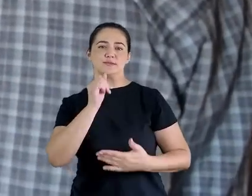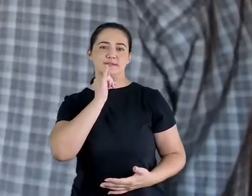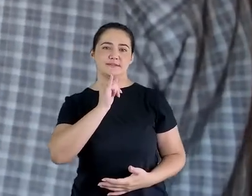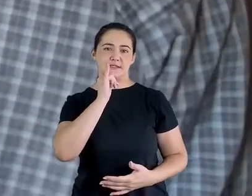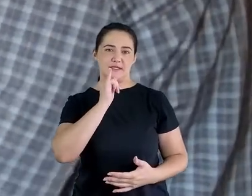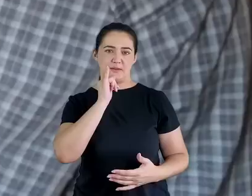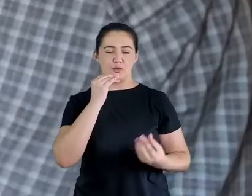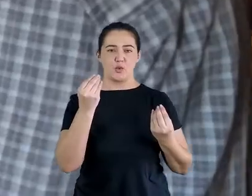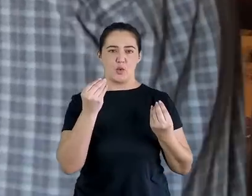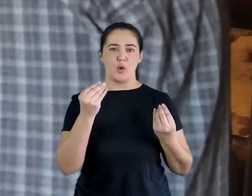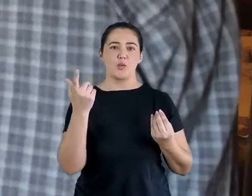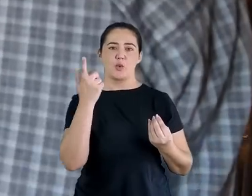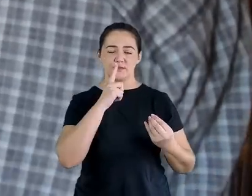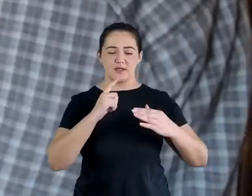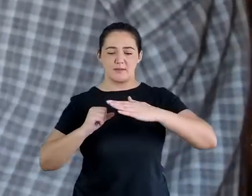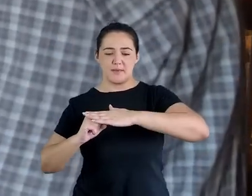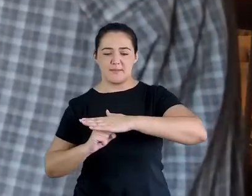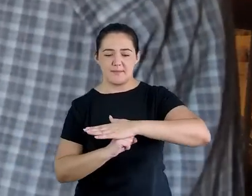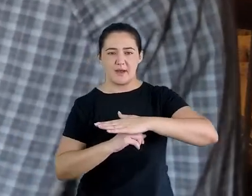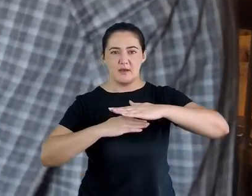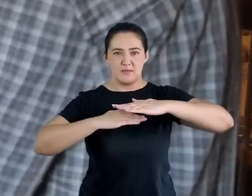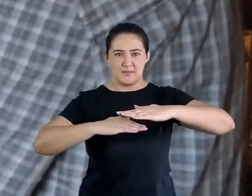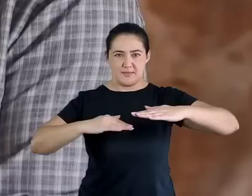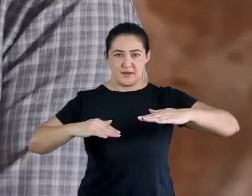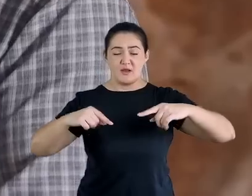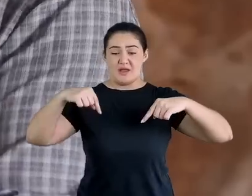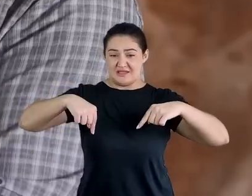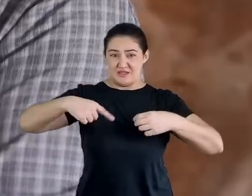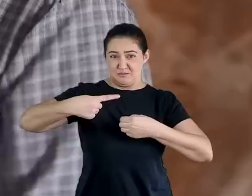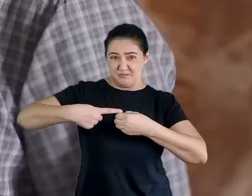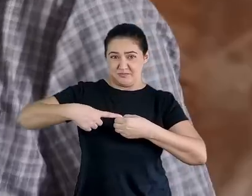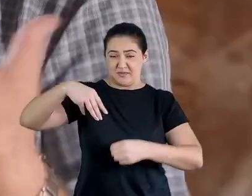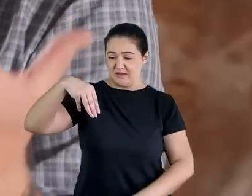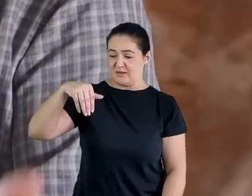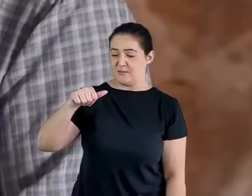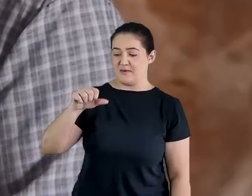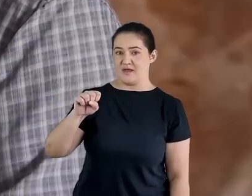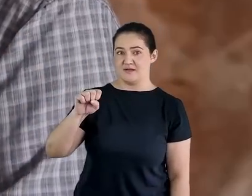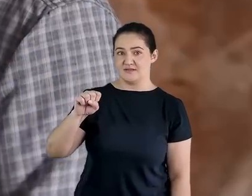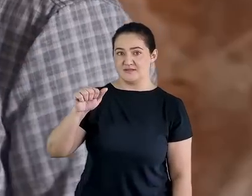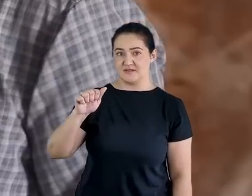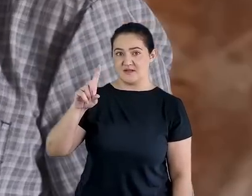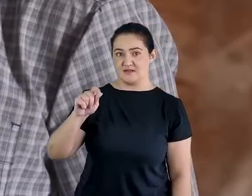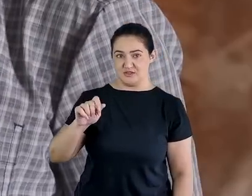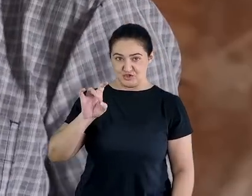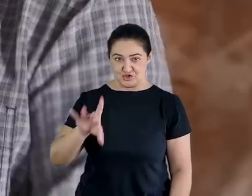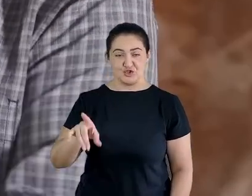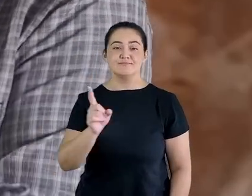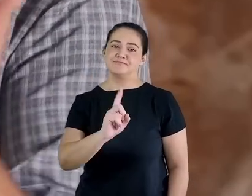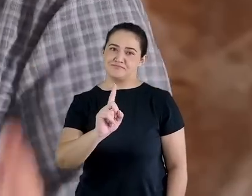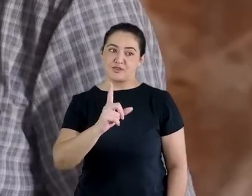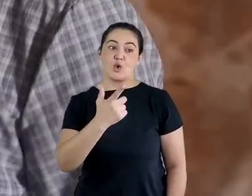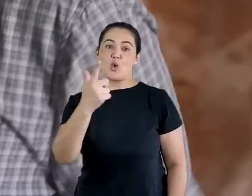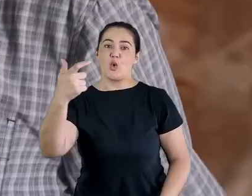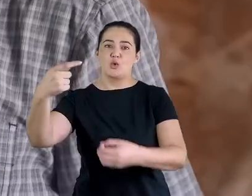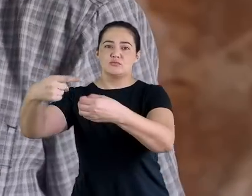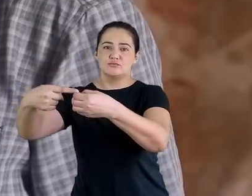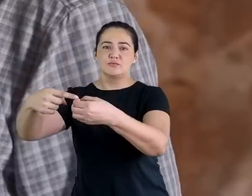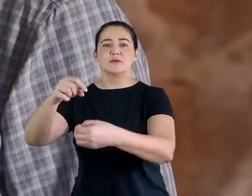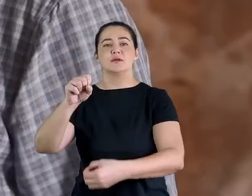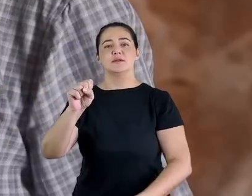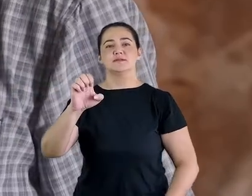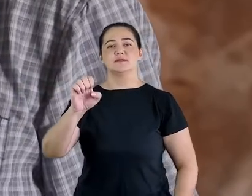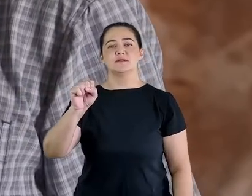aqui em Massada, ele o teve também em Cesareia, ele também teve no Heródion, em Jerusalém, provavelmente em seu palácio, e em